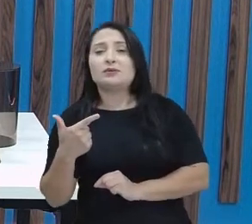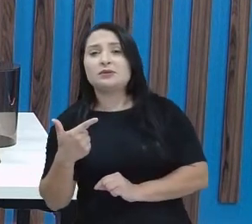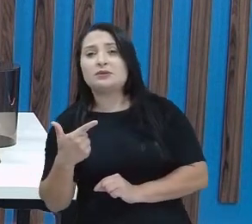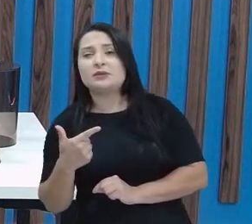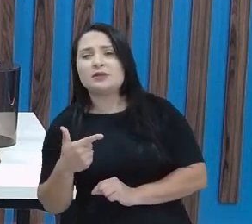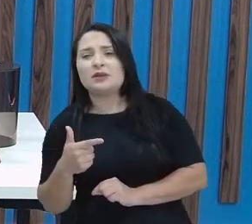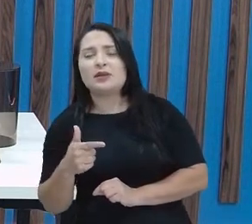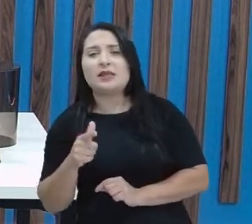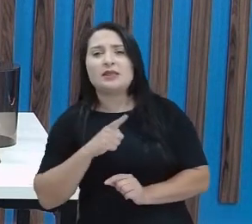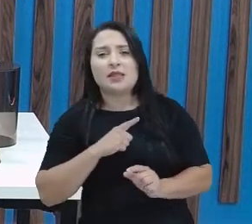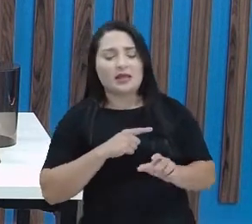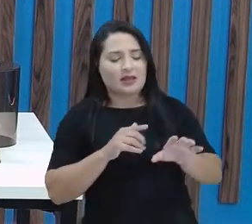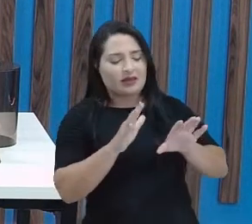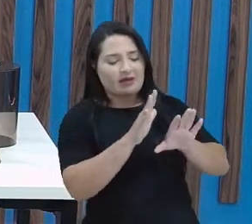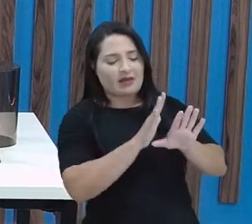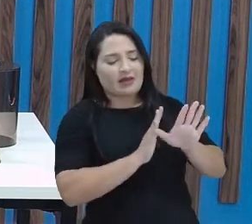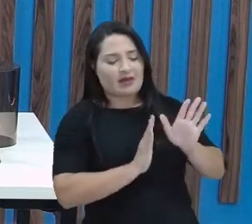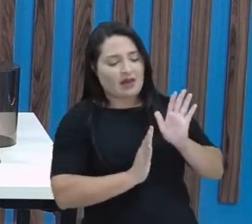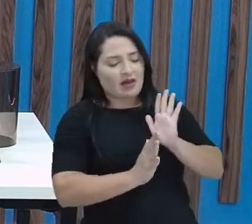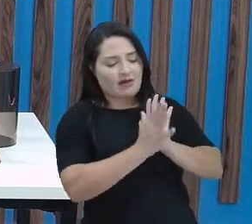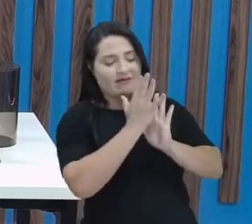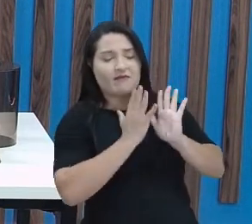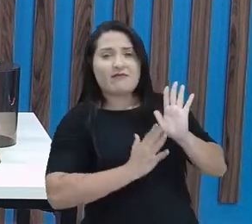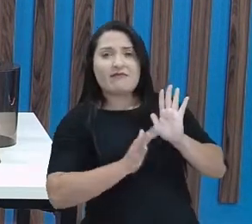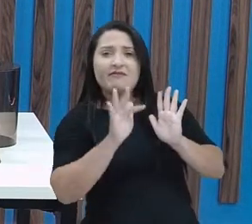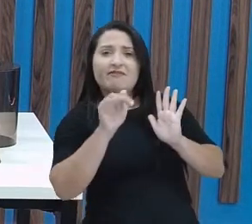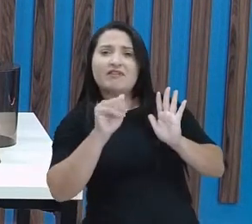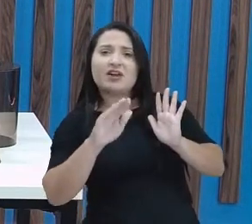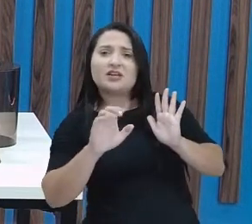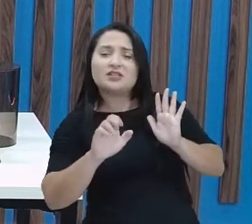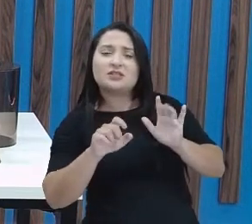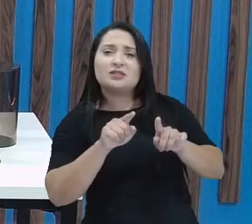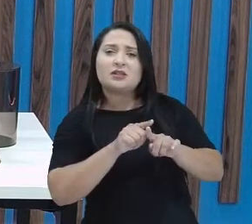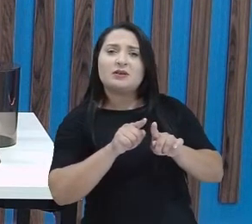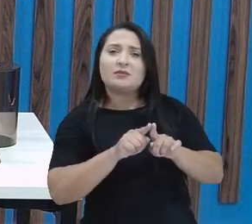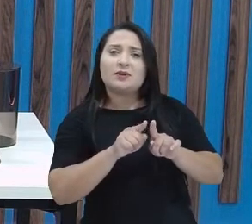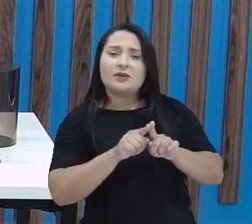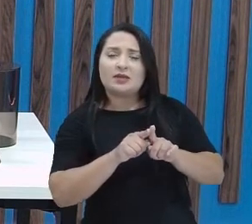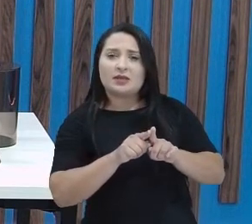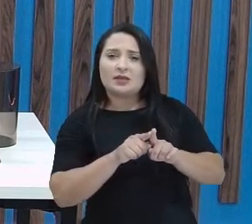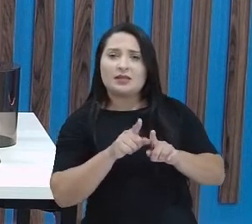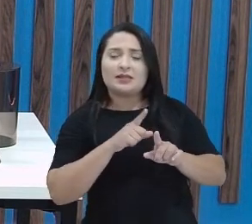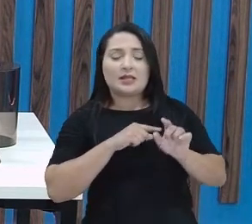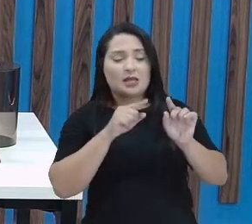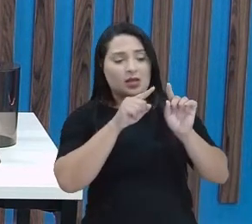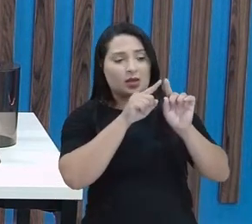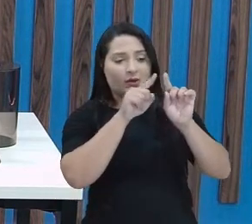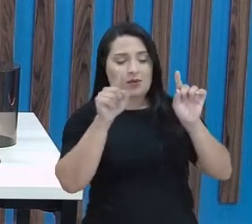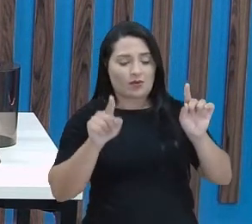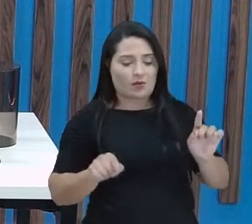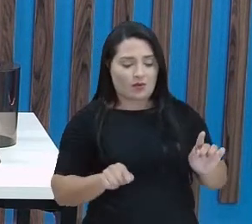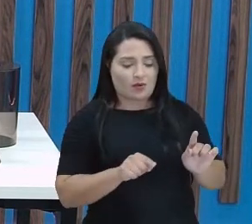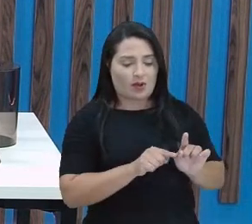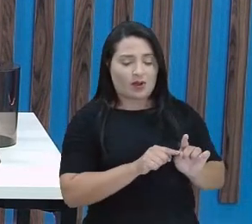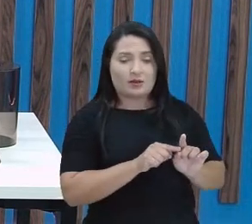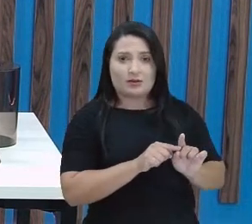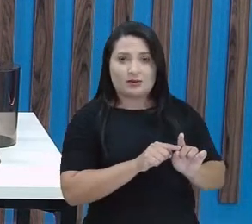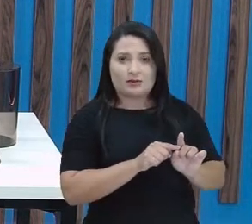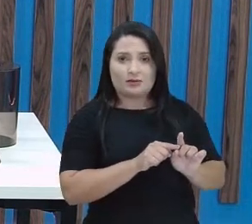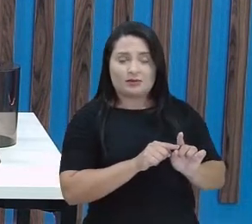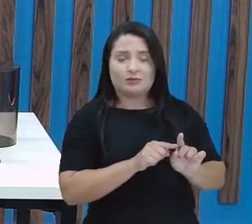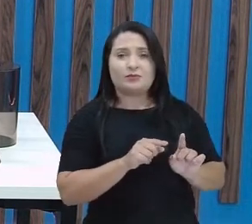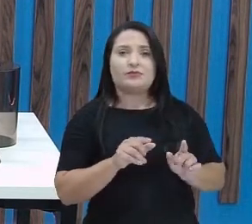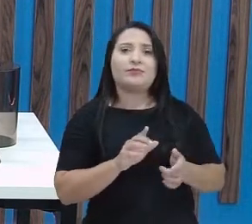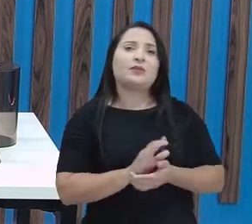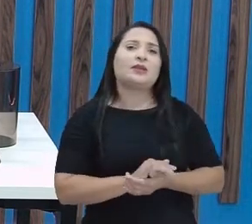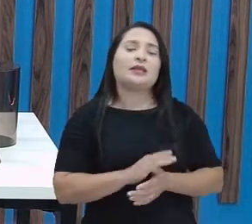todas iguais. Todas as faces do cubo é formada por quadrado. Então, o cubo tem